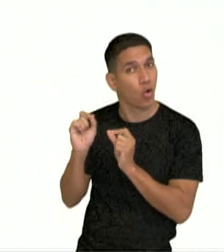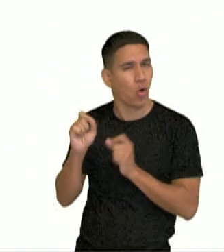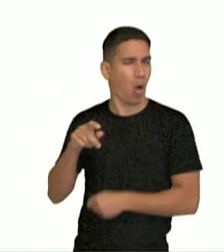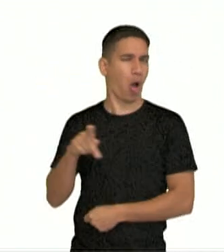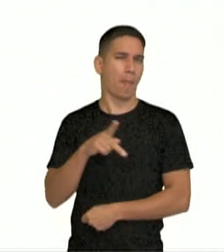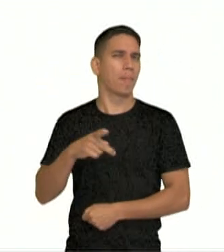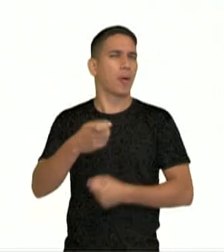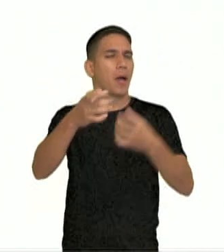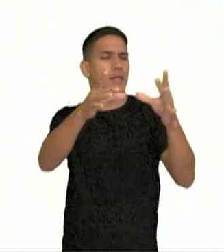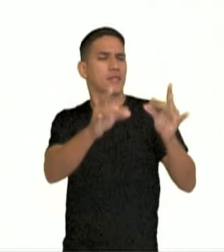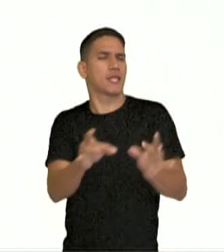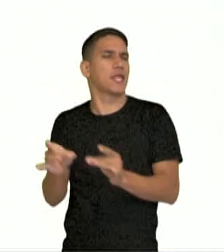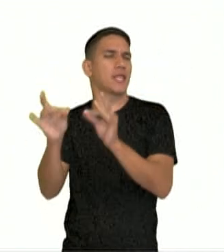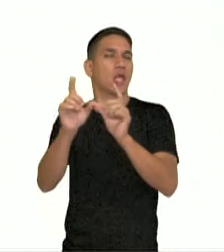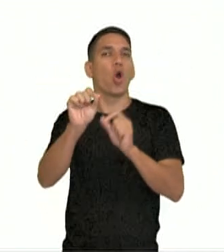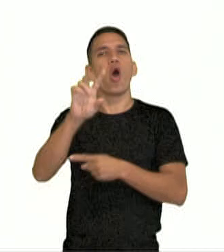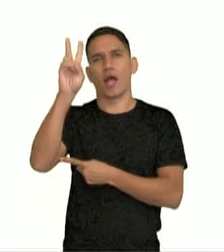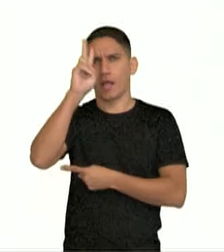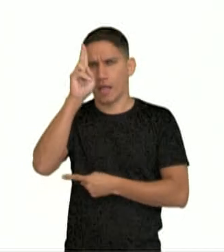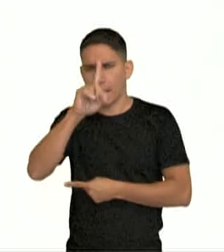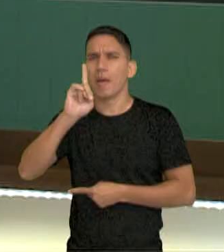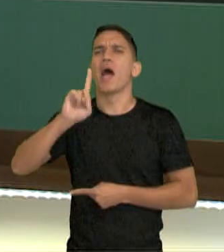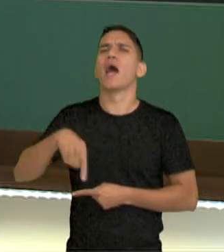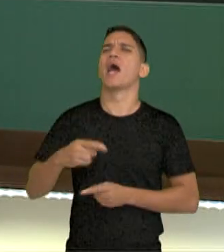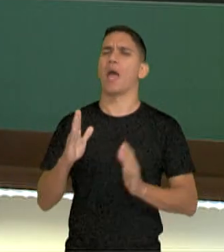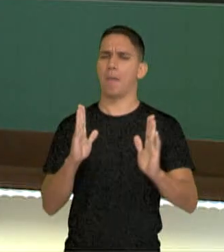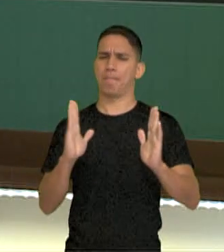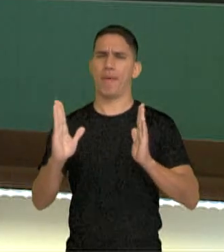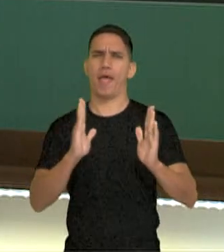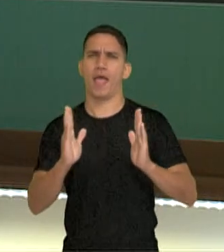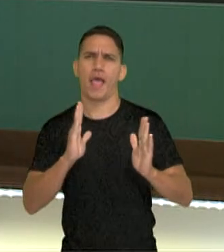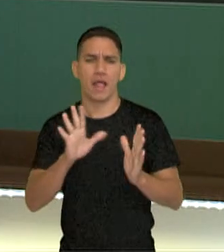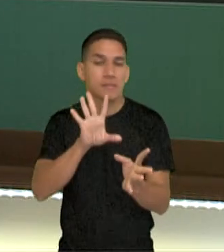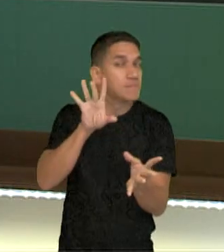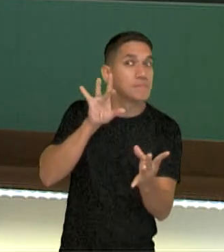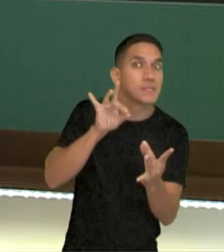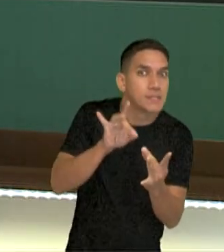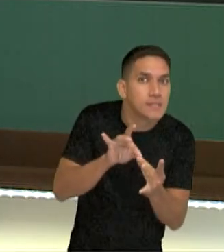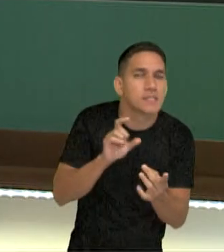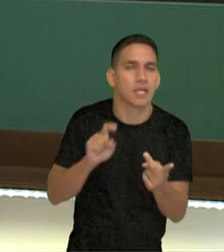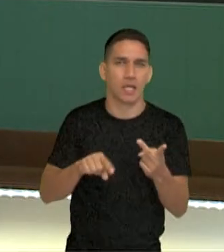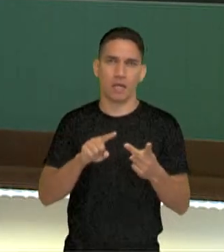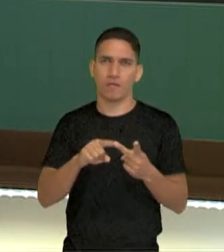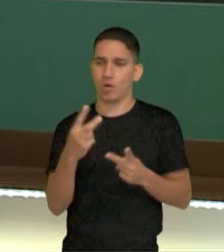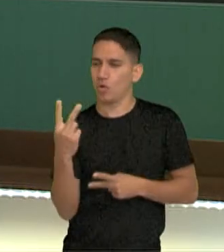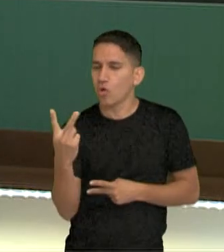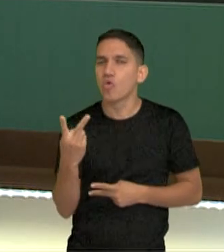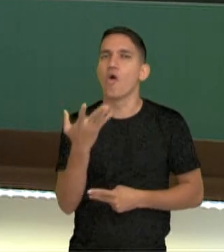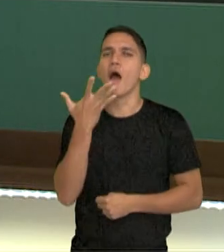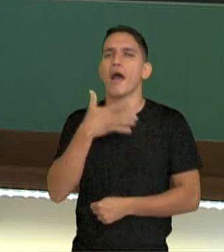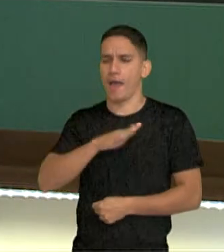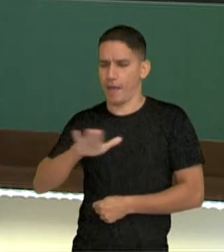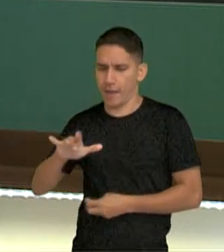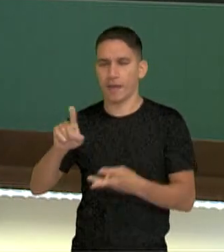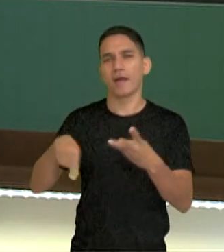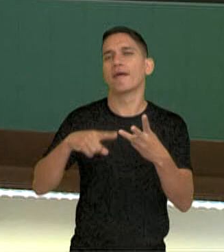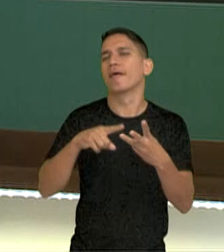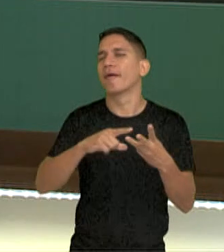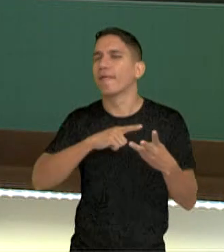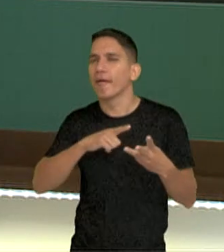até descrever. Lembra que ele é de uma época específica, tem essas duas crianças, tem uns animais